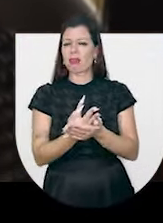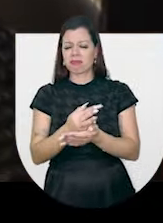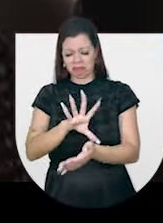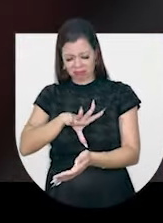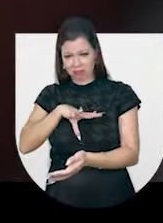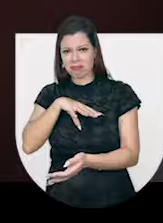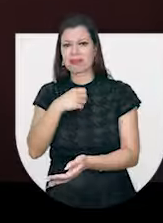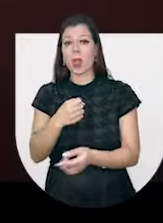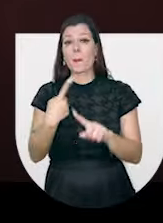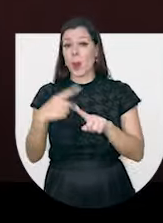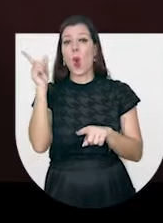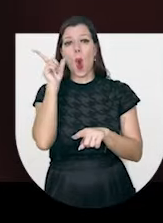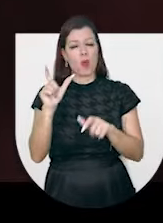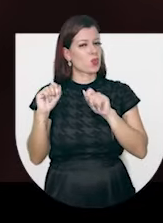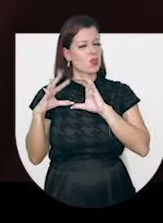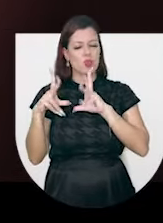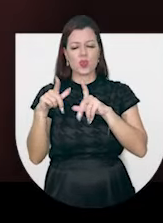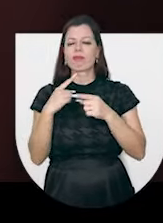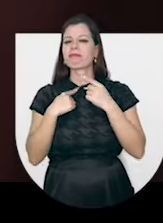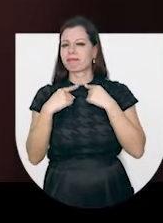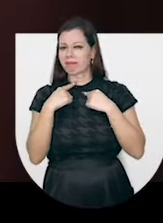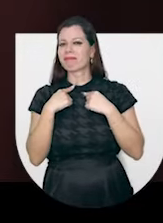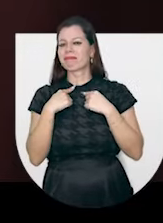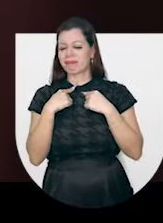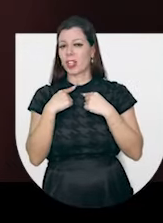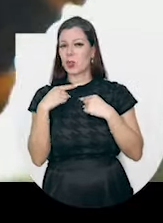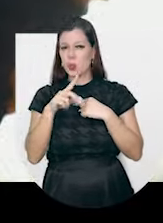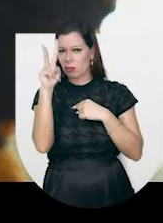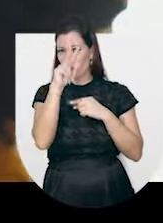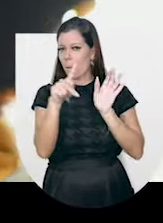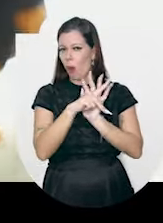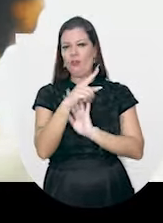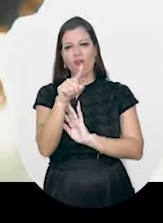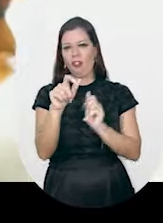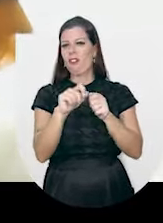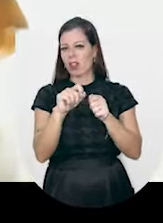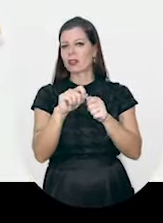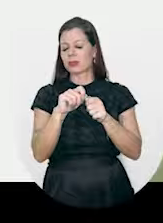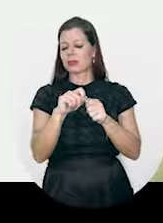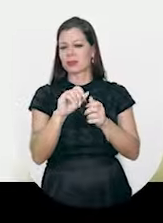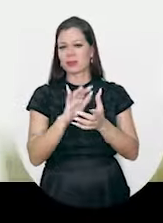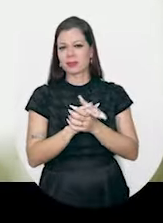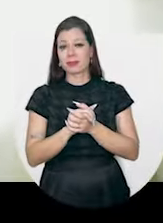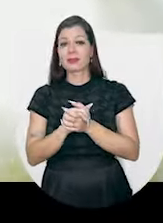Mete fé e coragem, porque você é capaz de fazer tudo o que você quer. Você faz a sua história.